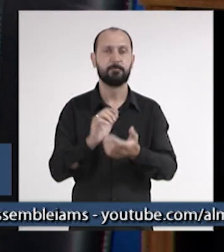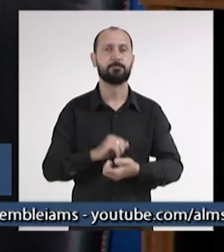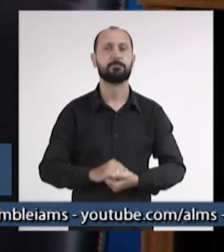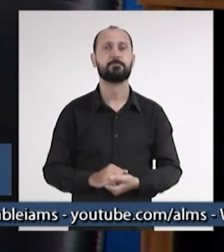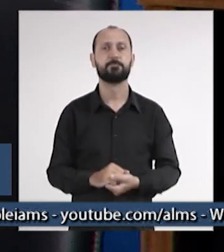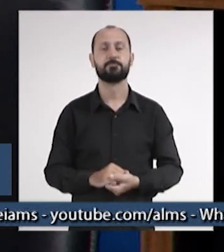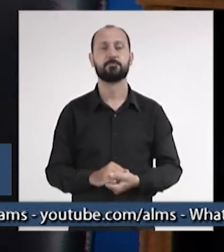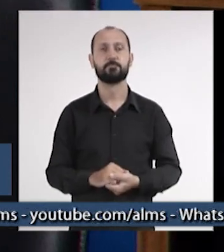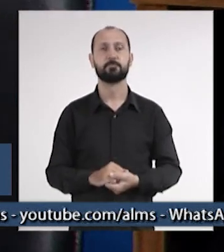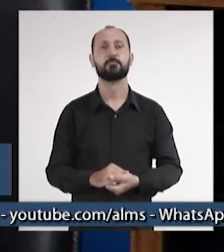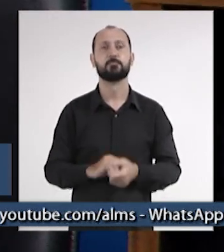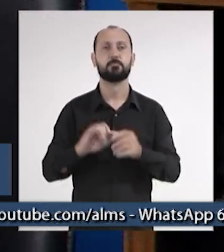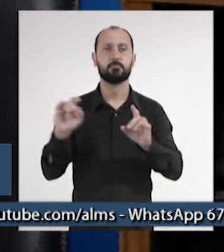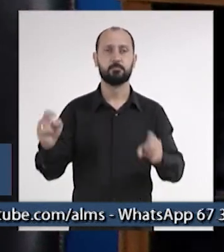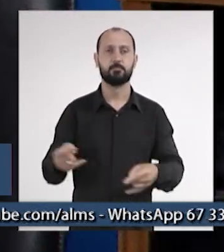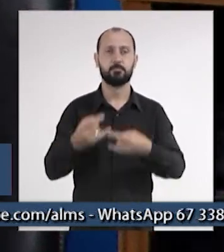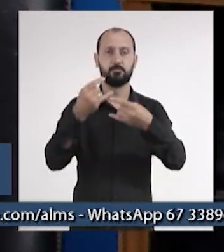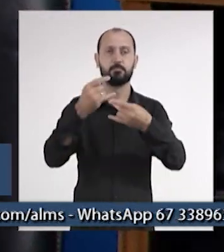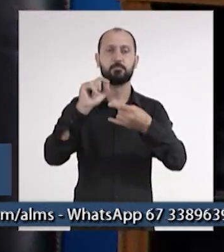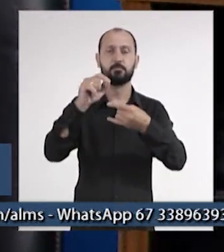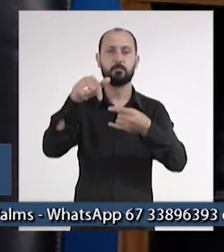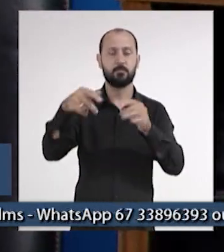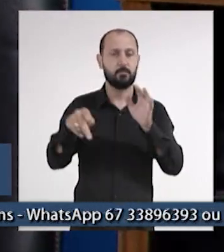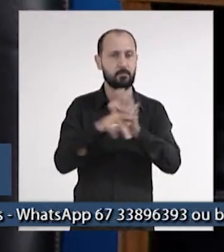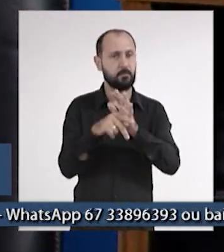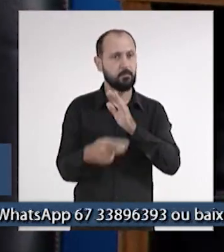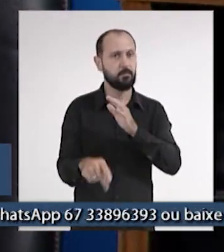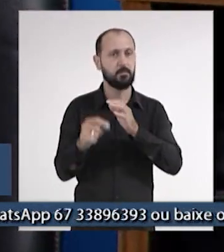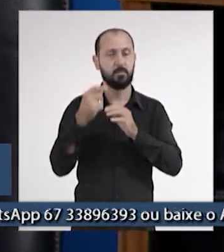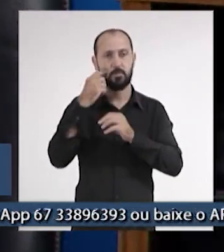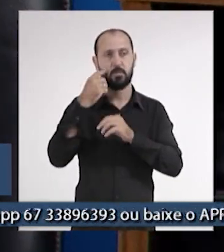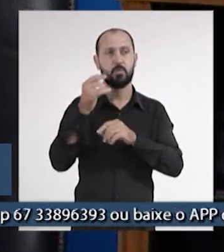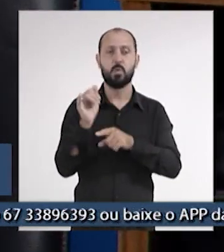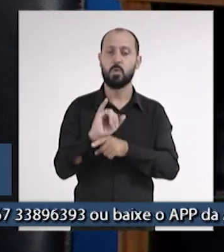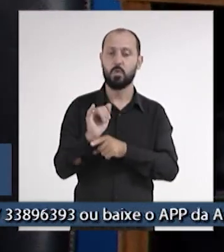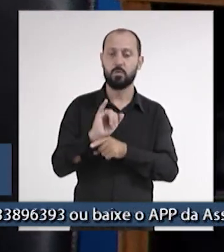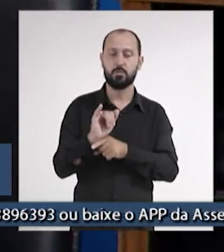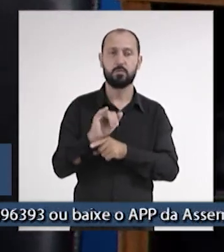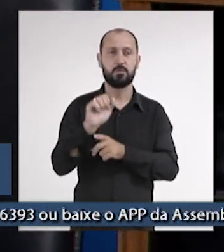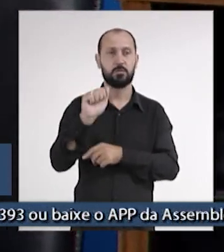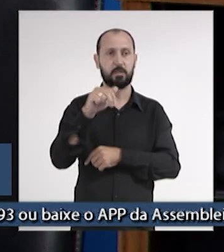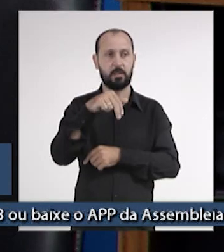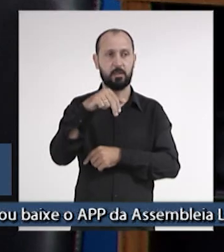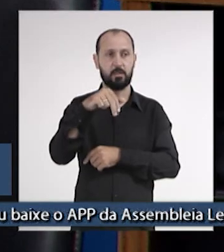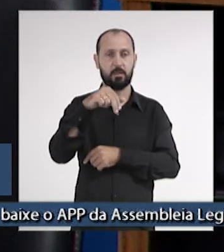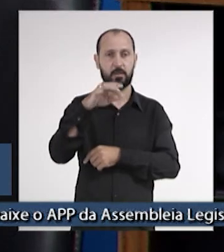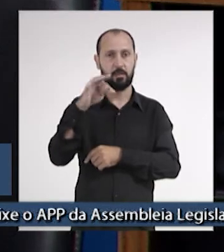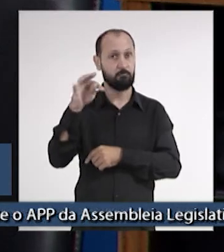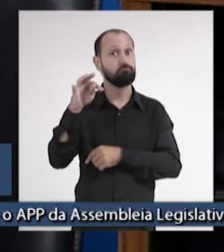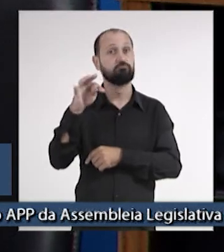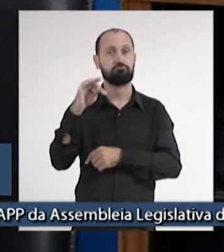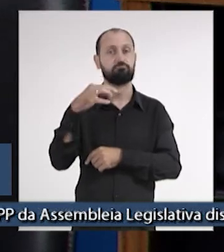também online pelos canais aqui da Assembleia e do YouTube da NTT. Gostaria